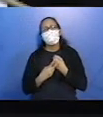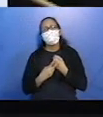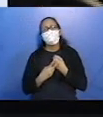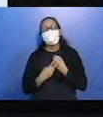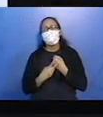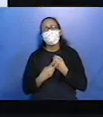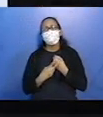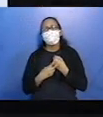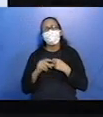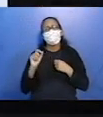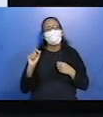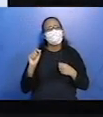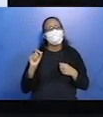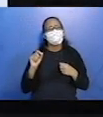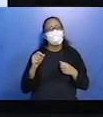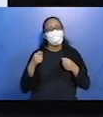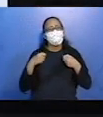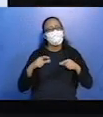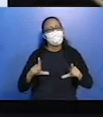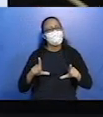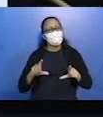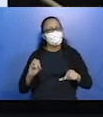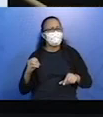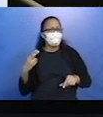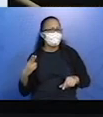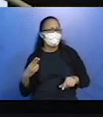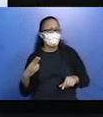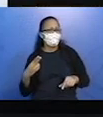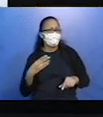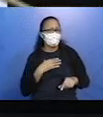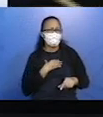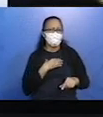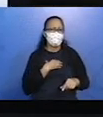O que vocês acham? Ação ou estado?